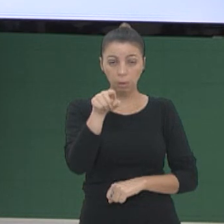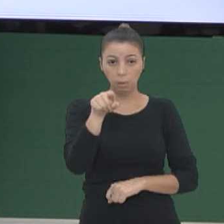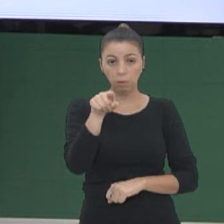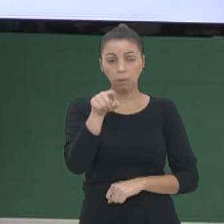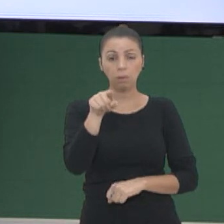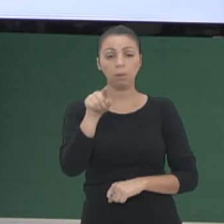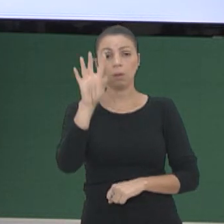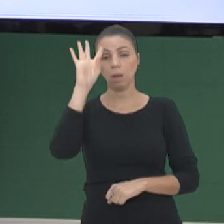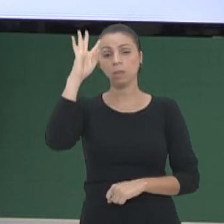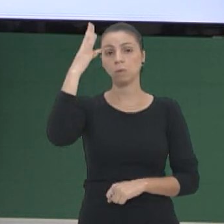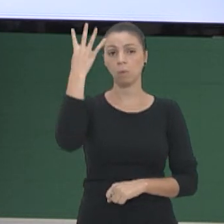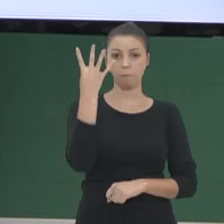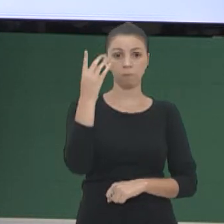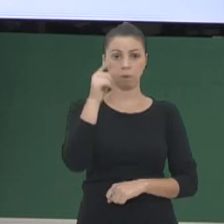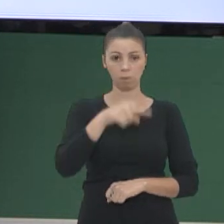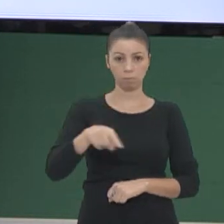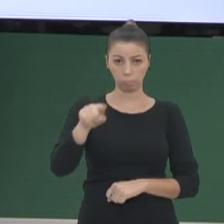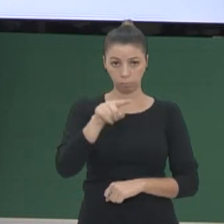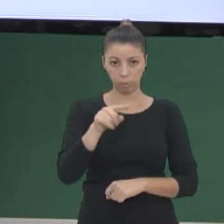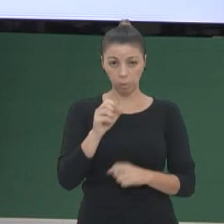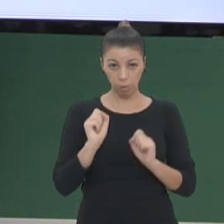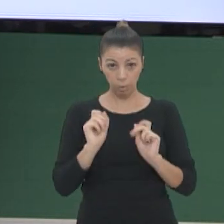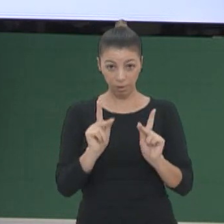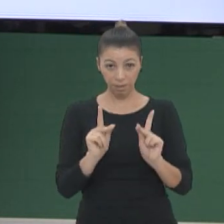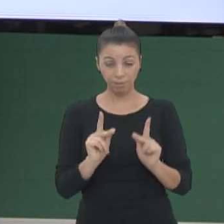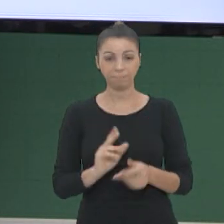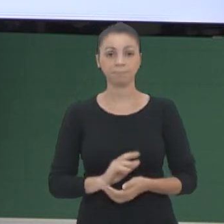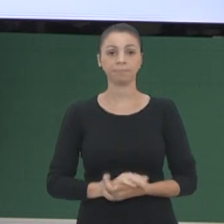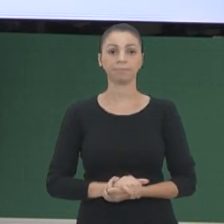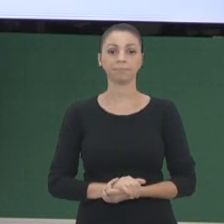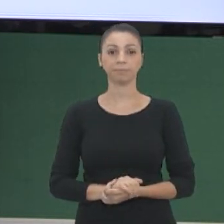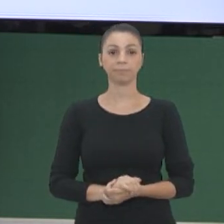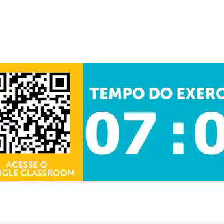e poderem resolver essa questão. Vamos lá?